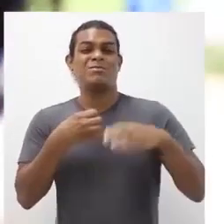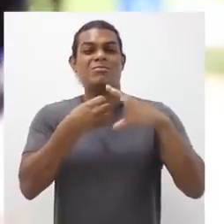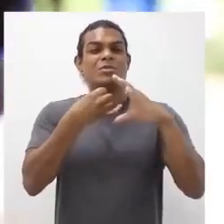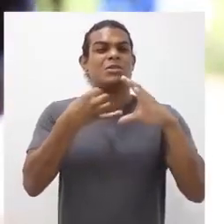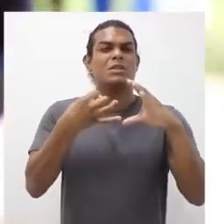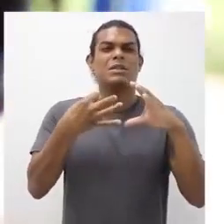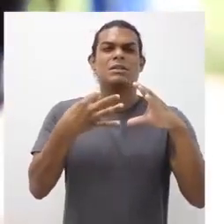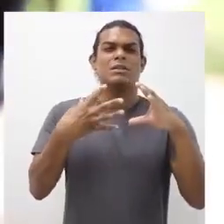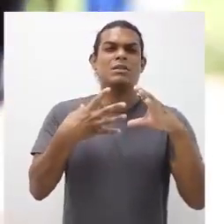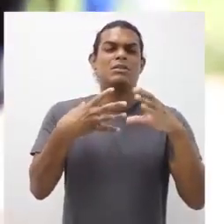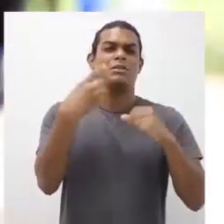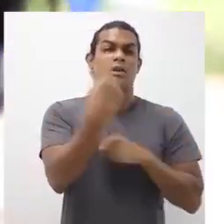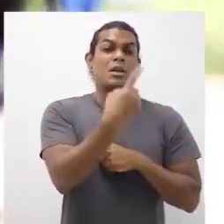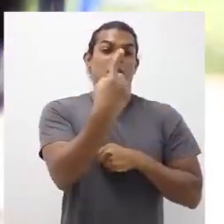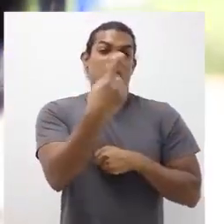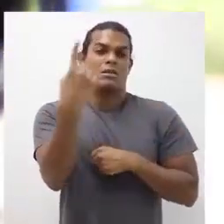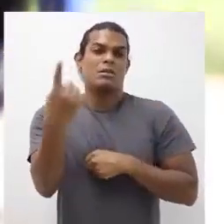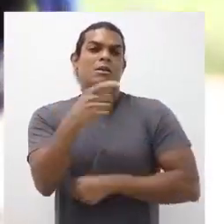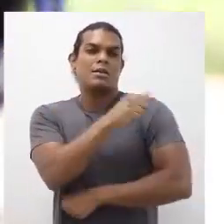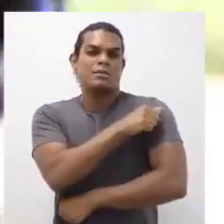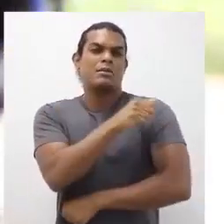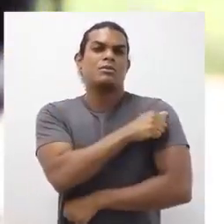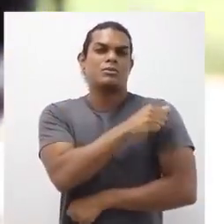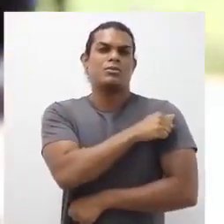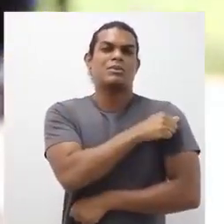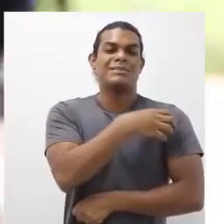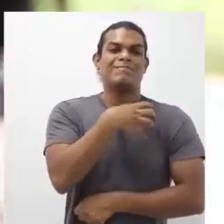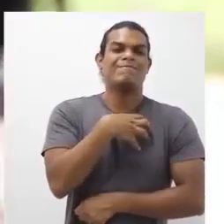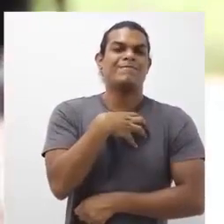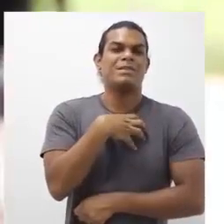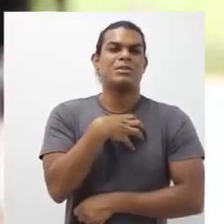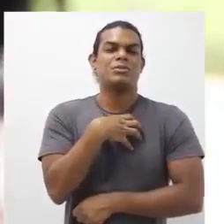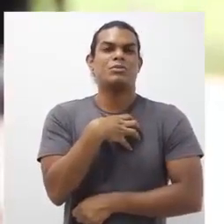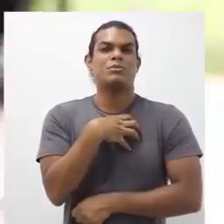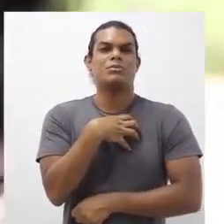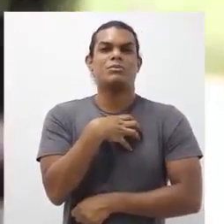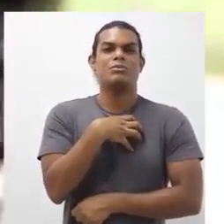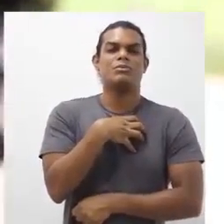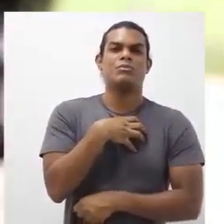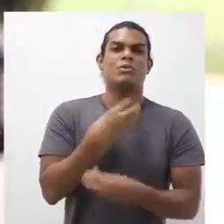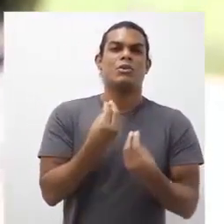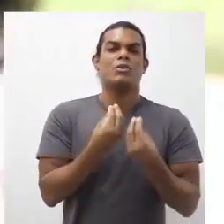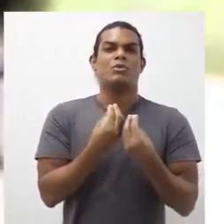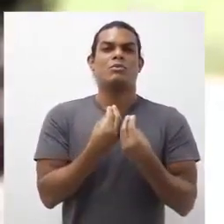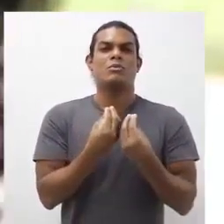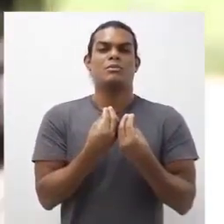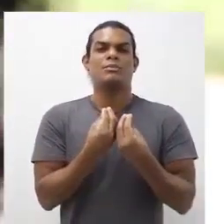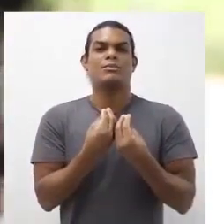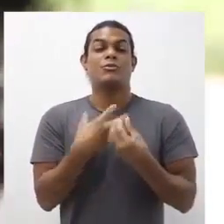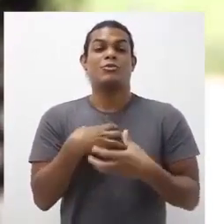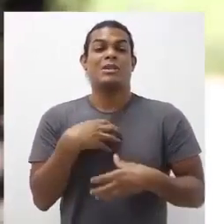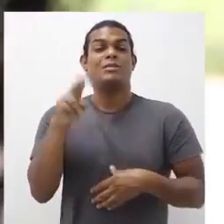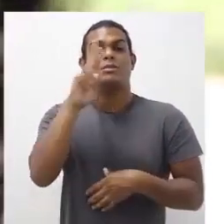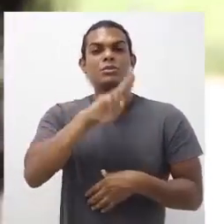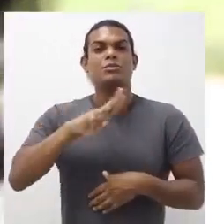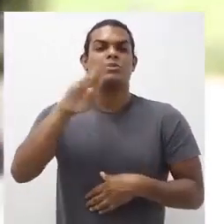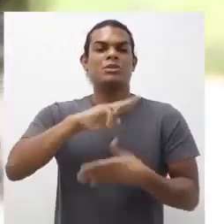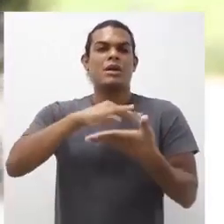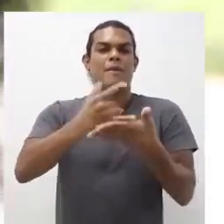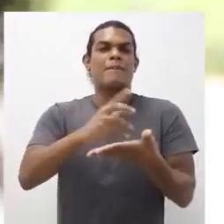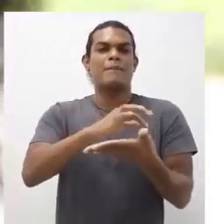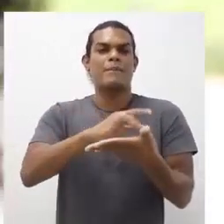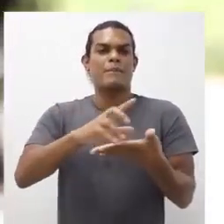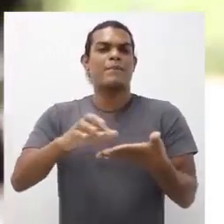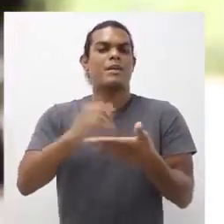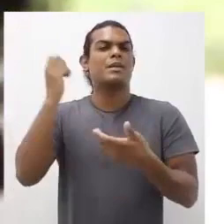de alunos, e aí há um uso de um aplicativo direcionado àquele grupo, àquele aluno. Não é um